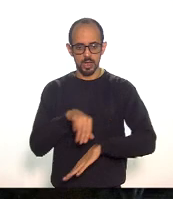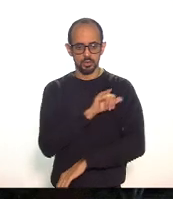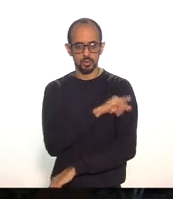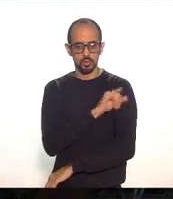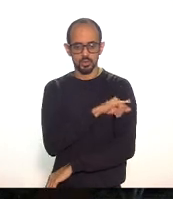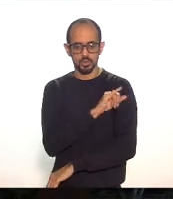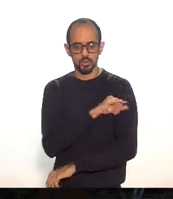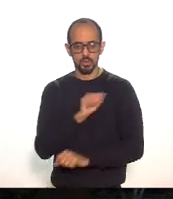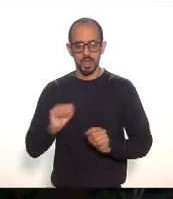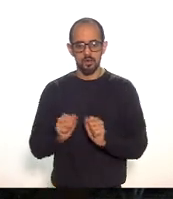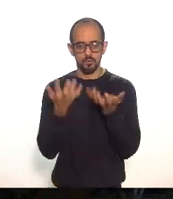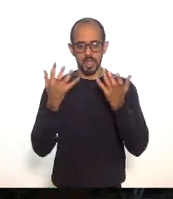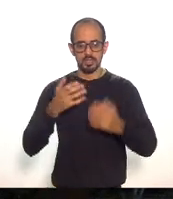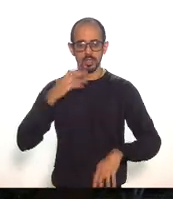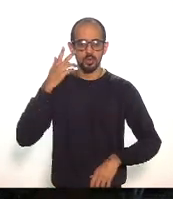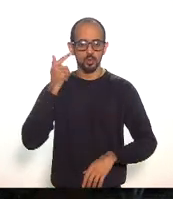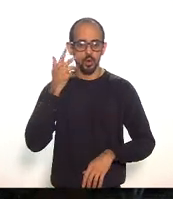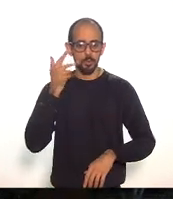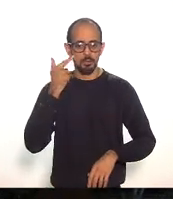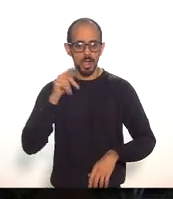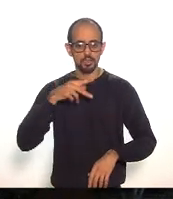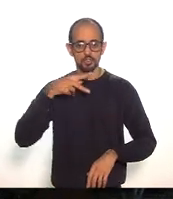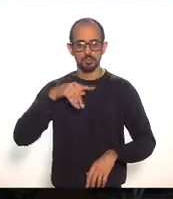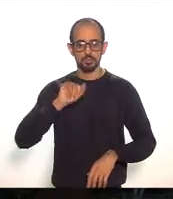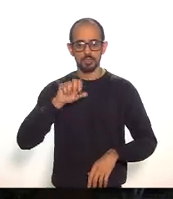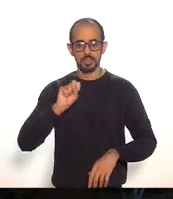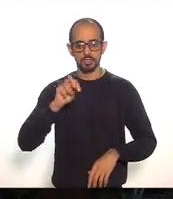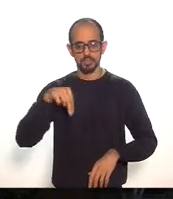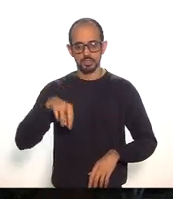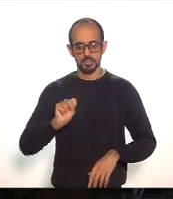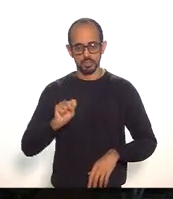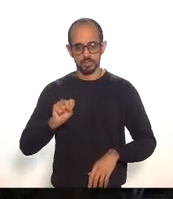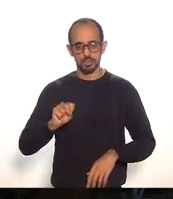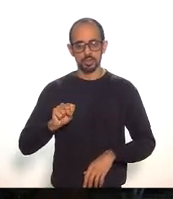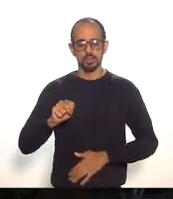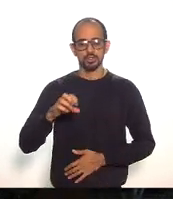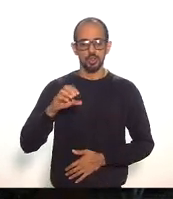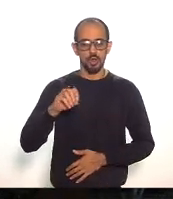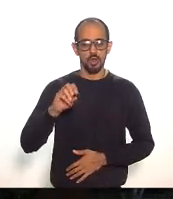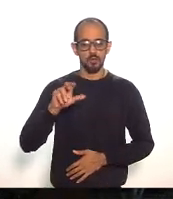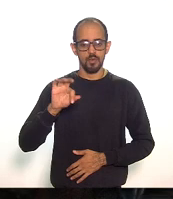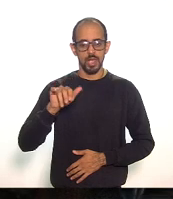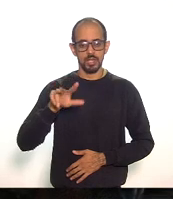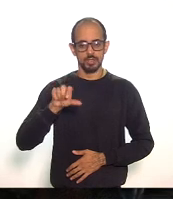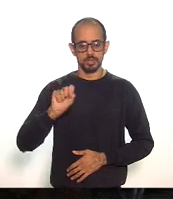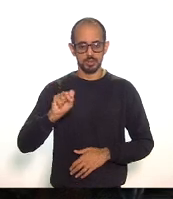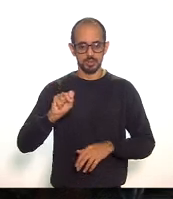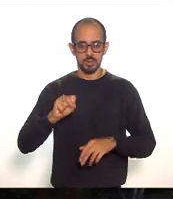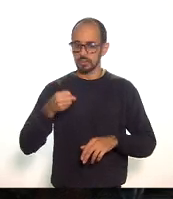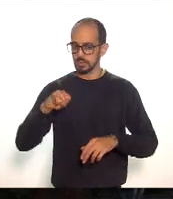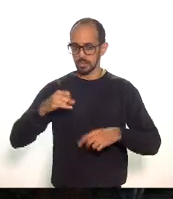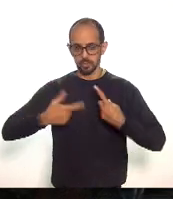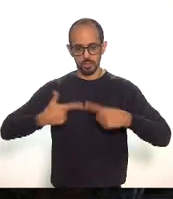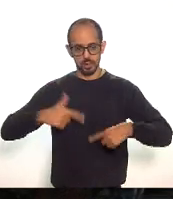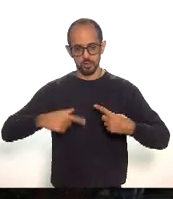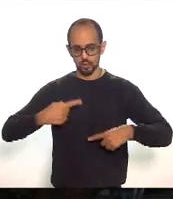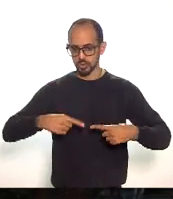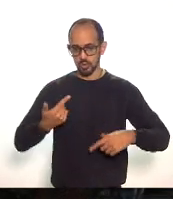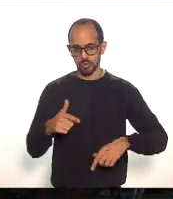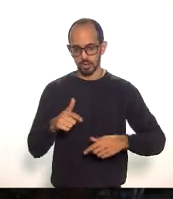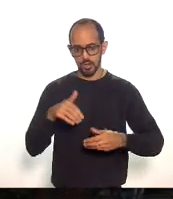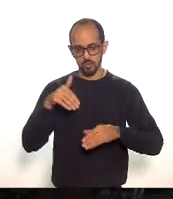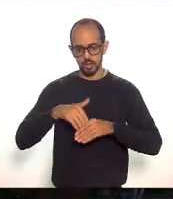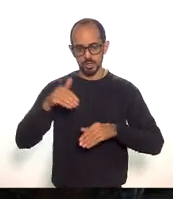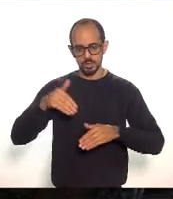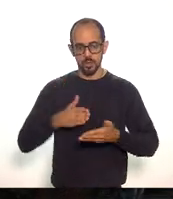do tomate no município de Partido Alferes da Outras Providências. Em discussão, não havendo quem queira discutir, encerrada a discussão, em votação,